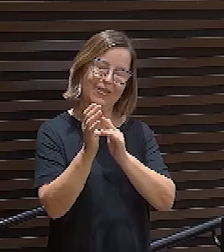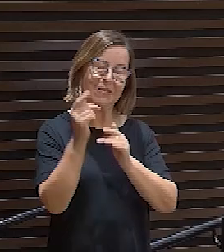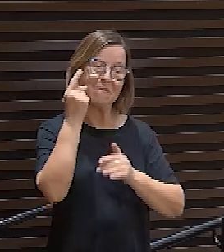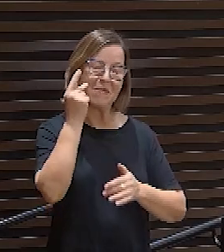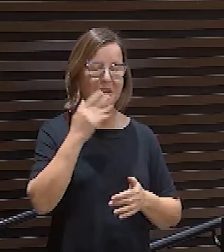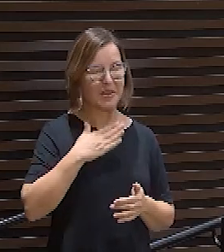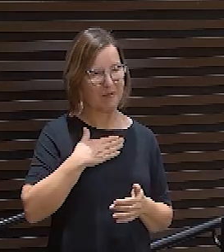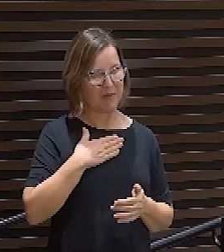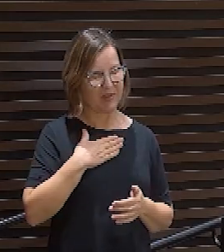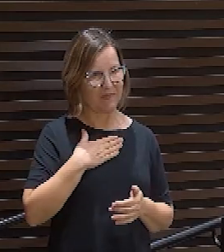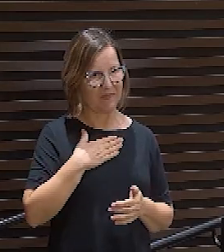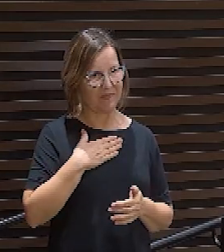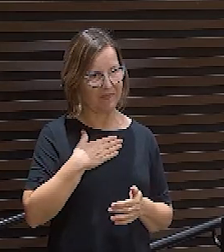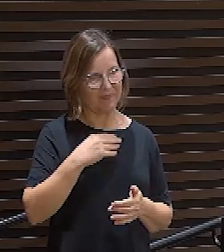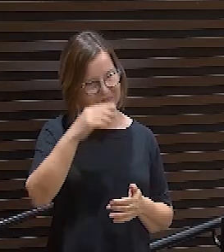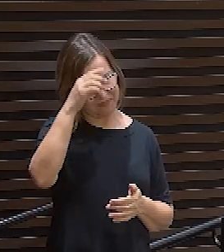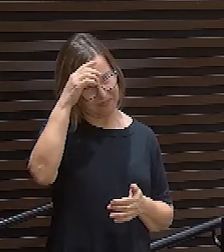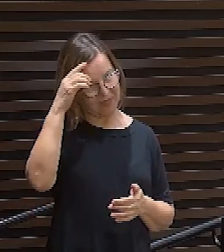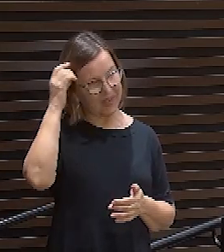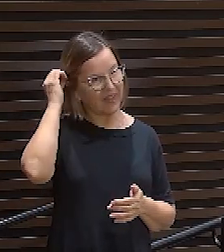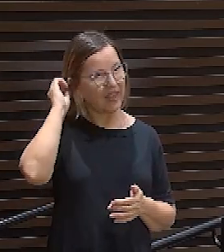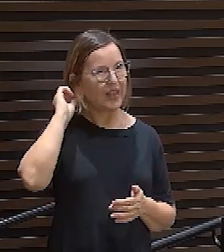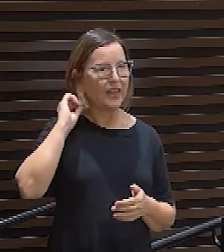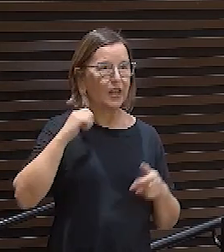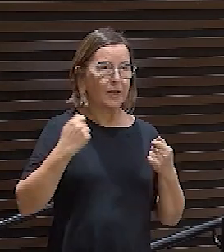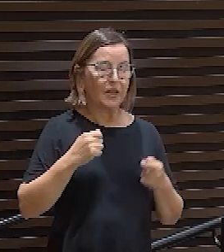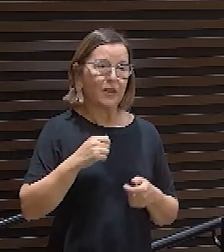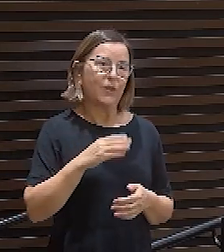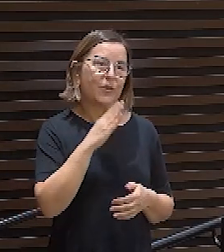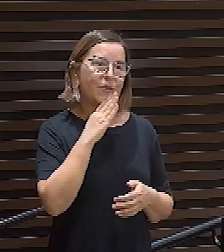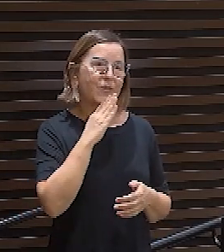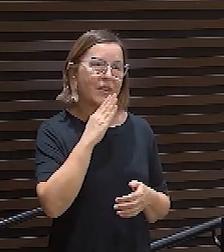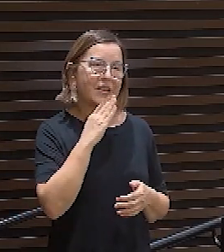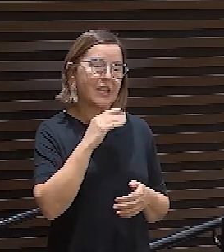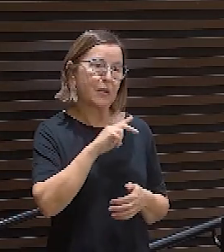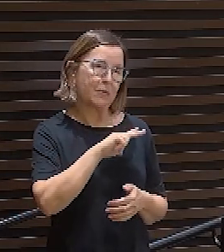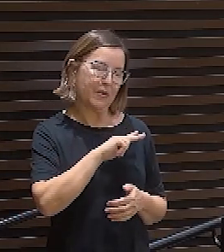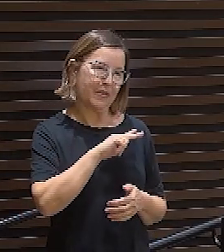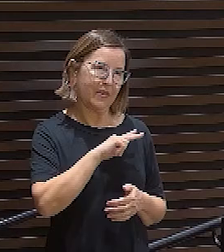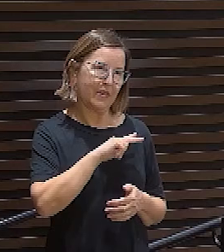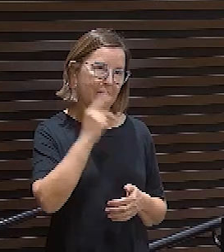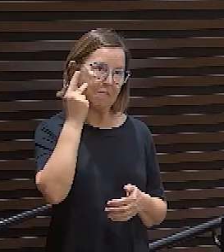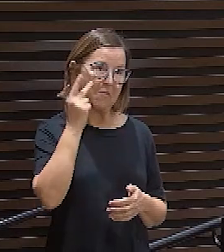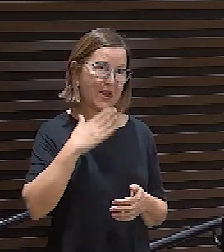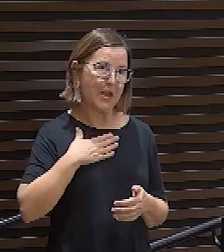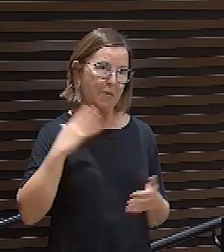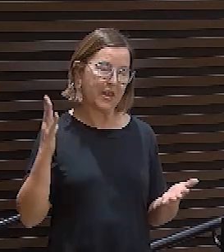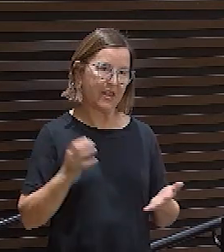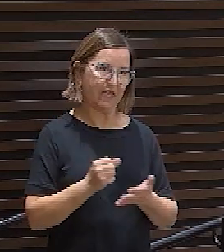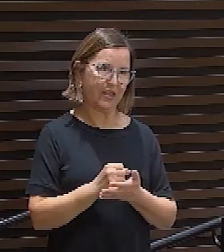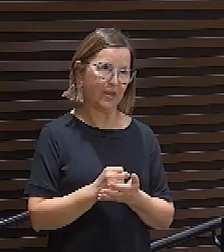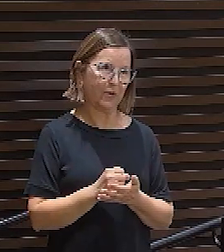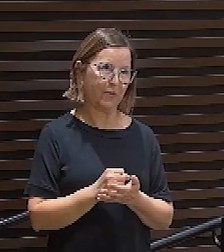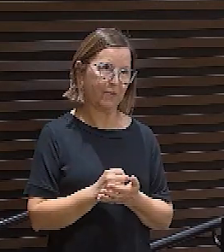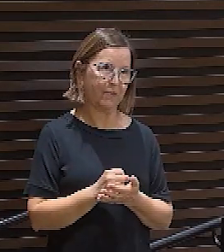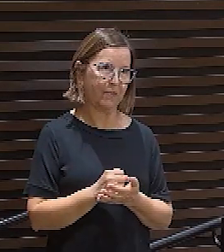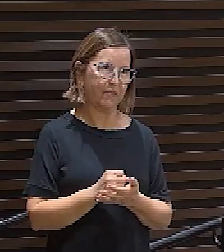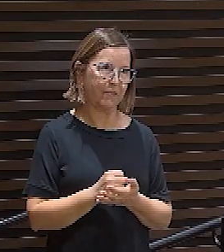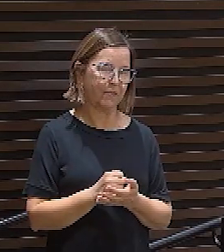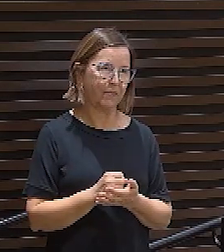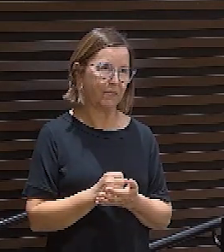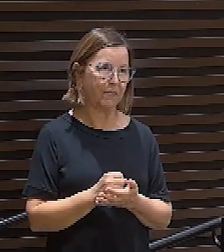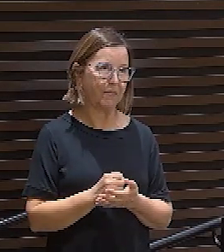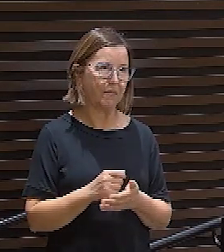conhecê-lo pessoalmente para minha salvação, mas não faz diferença nenhuma quem é Jesus para mim, no fato